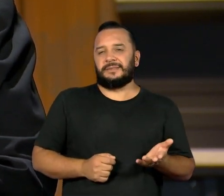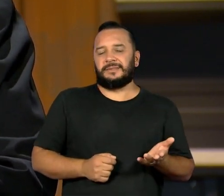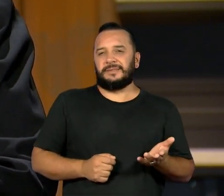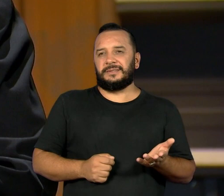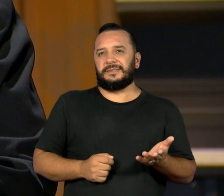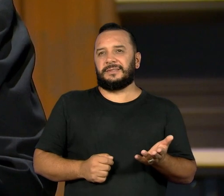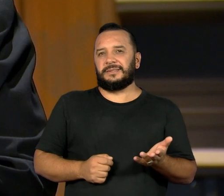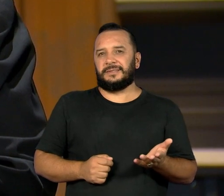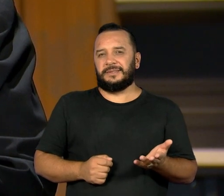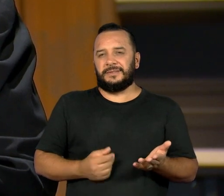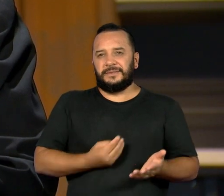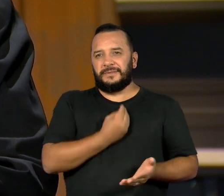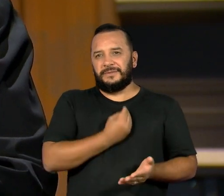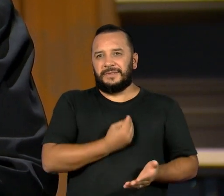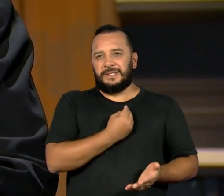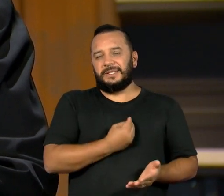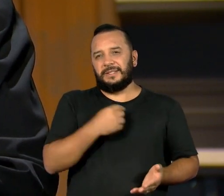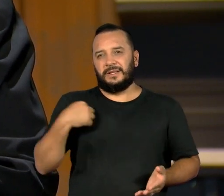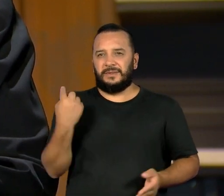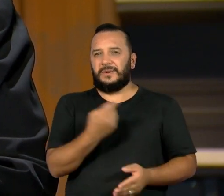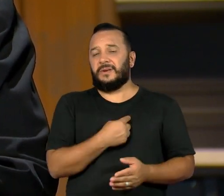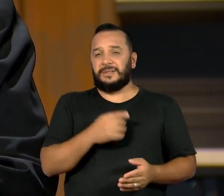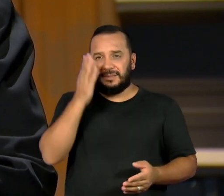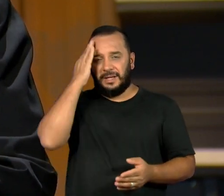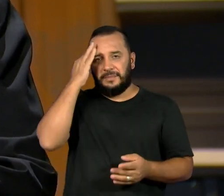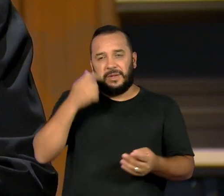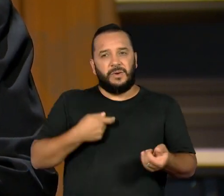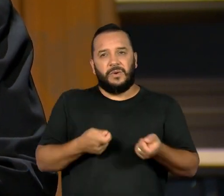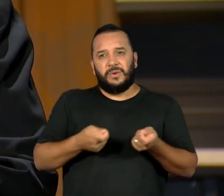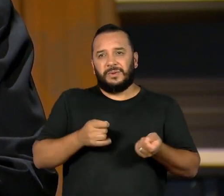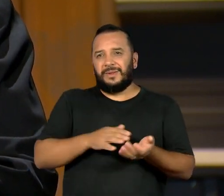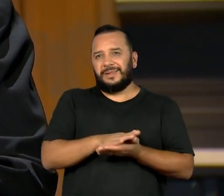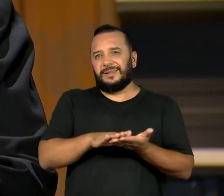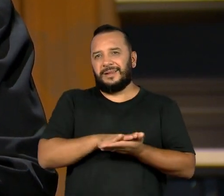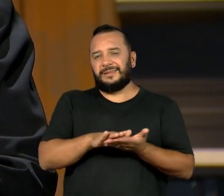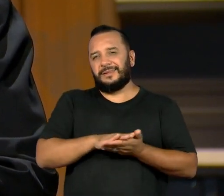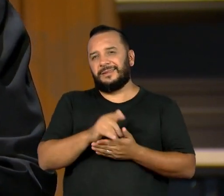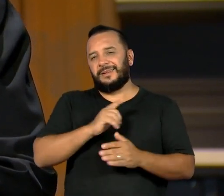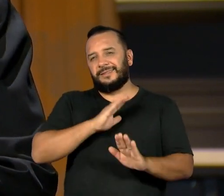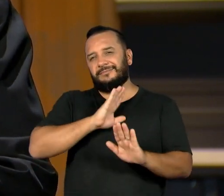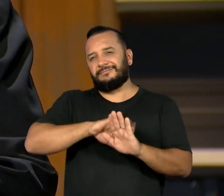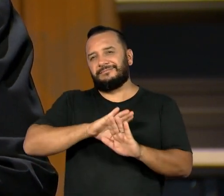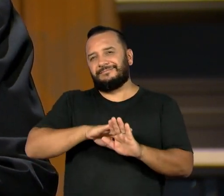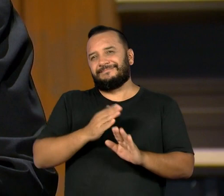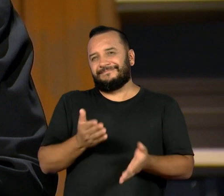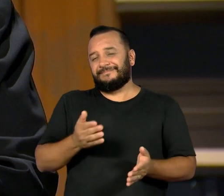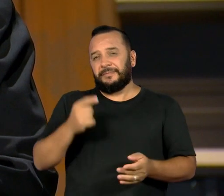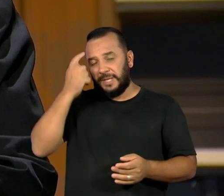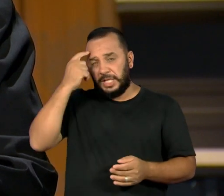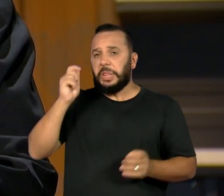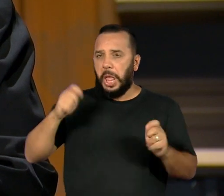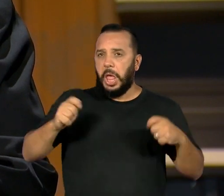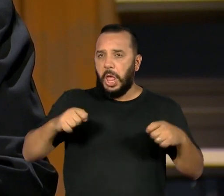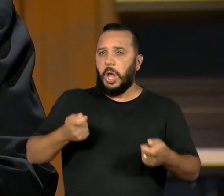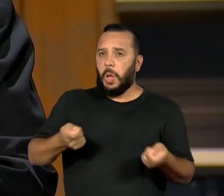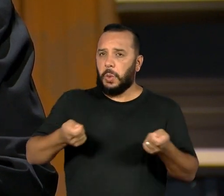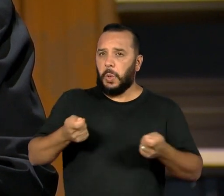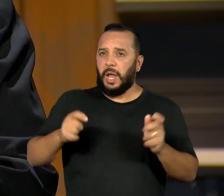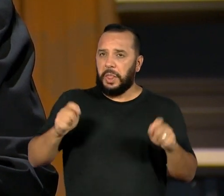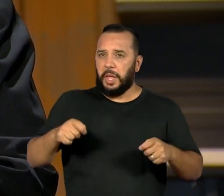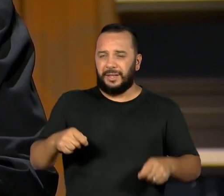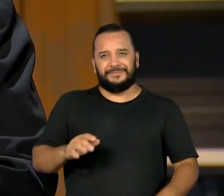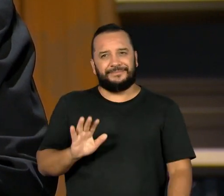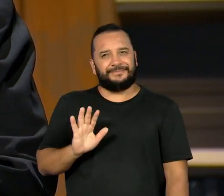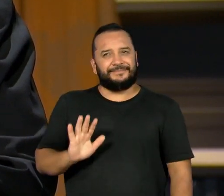no comum da nossa vida, saber que a gente não controla, tem uma fantasia. A gente acha que a gente vai controlar e que no final